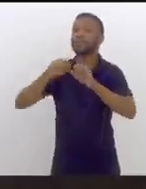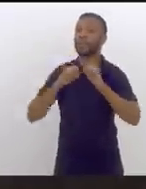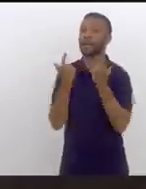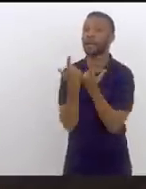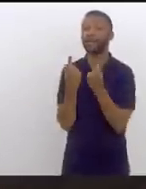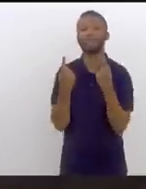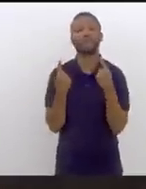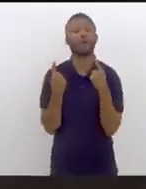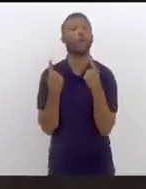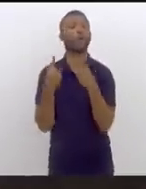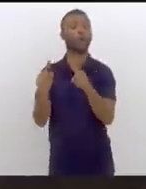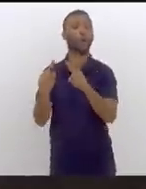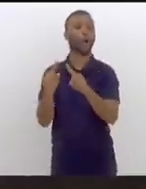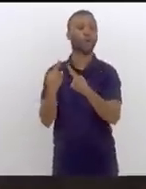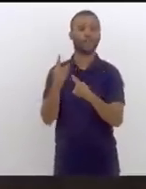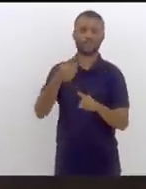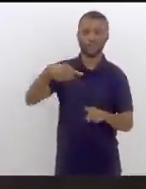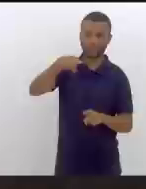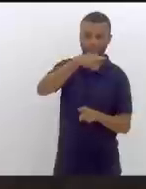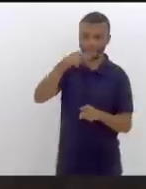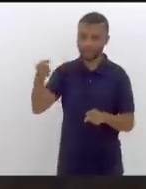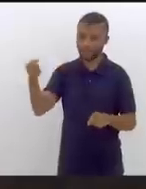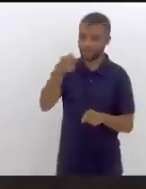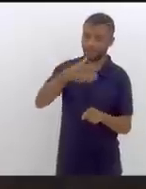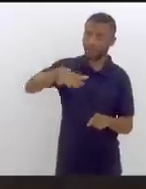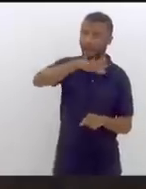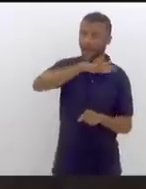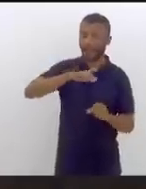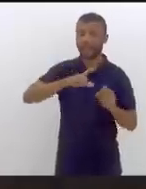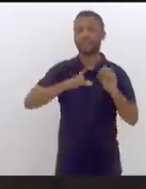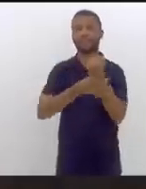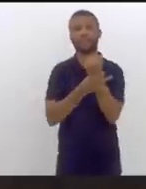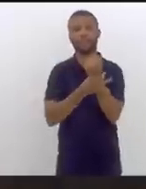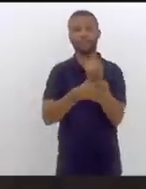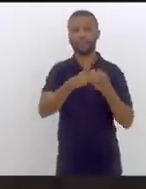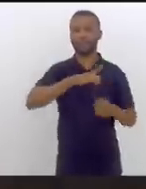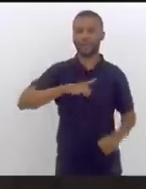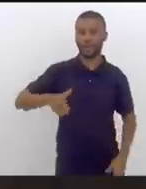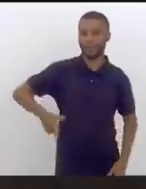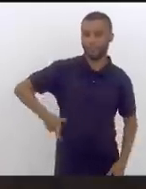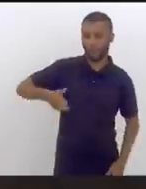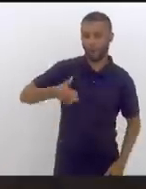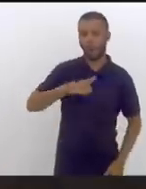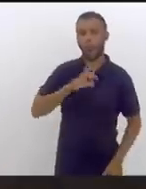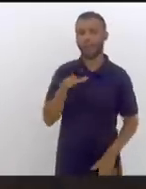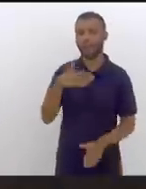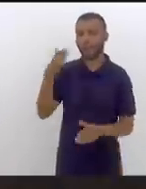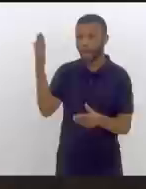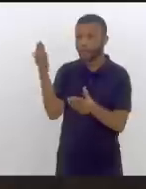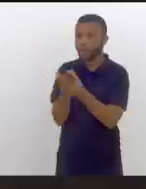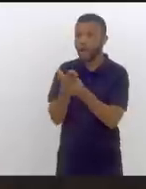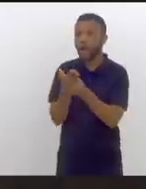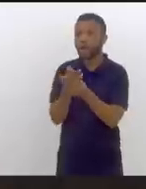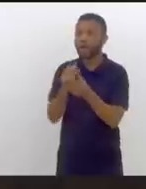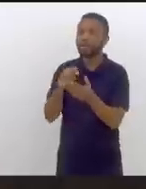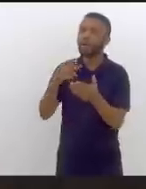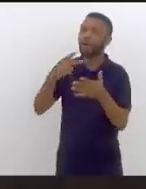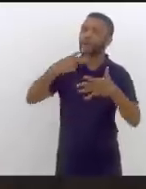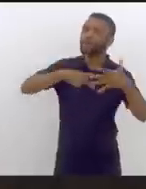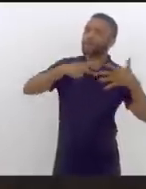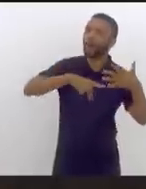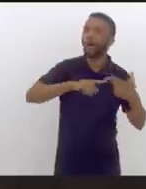contra vocês passarem para a área de segurança como vocês terem porte de arma e eles ajuizaram a sua ação sol